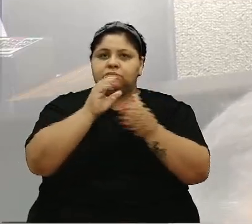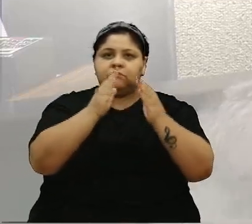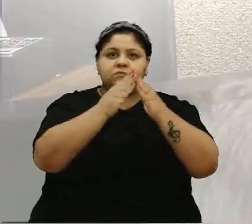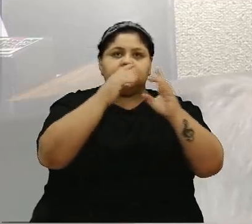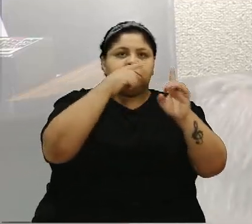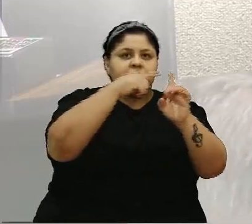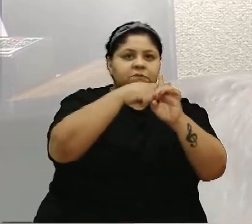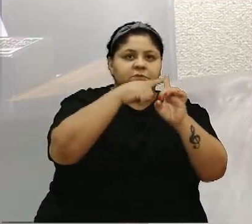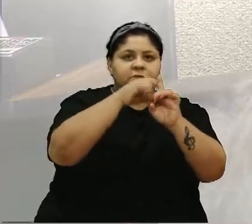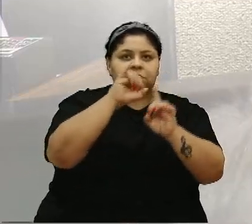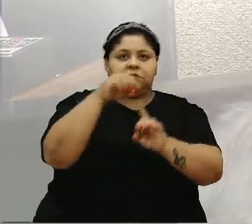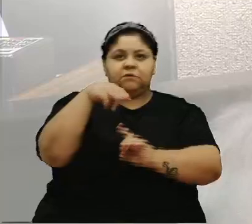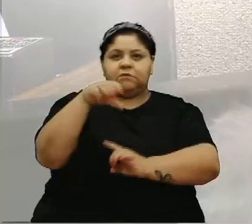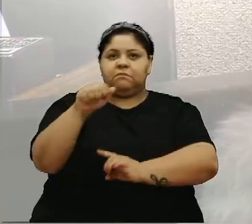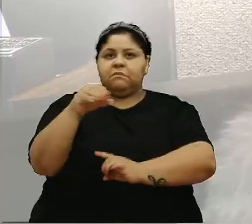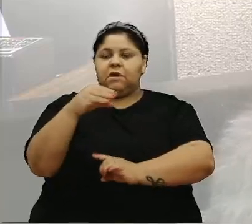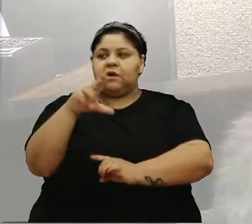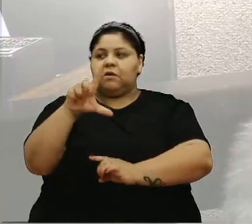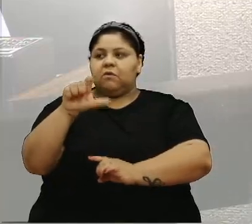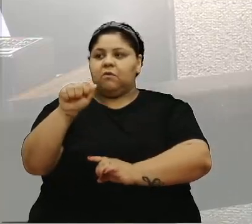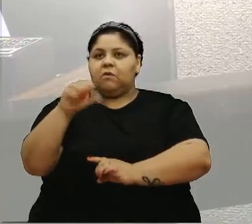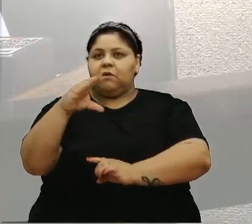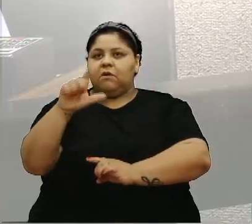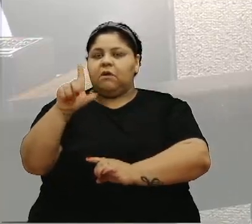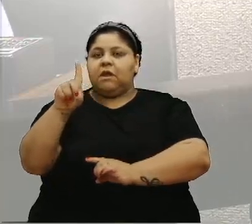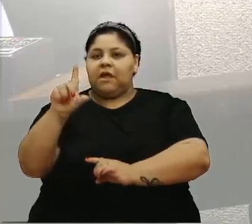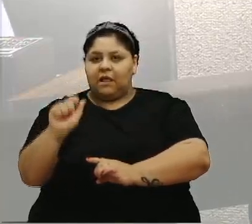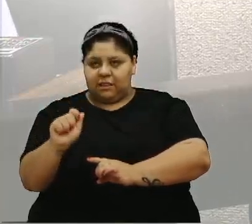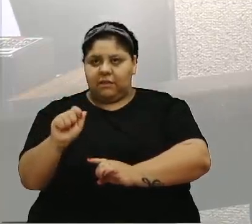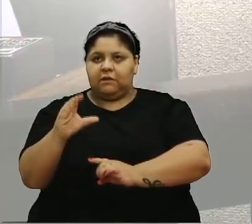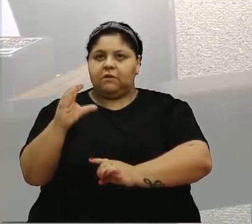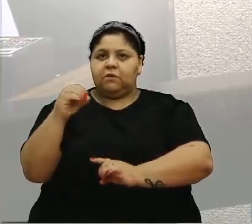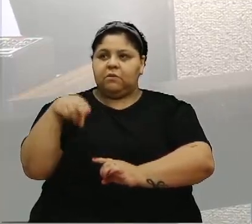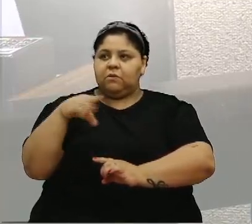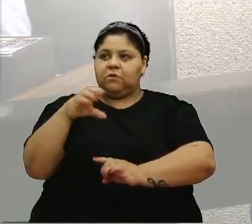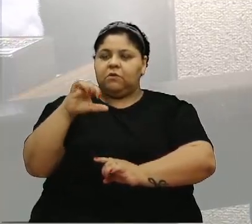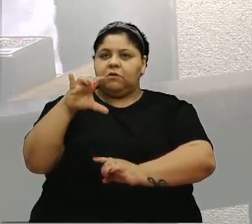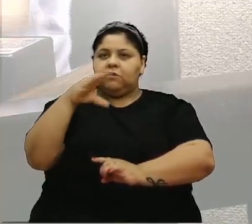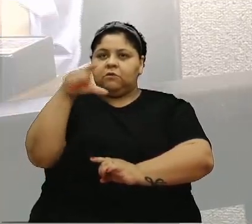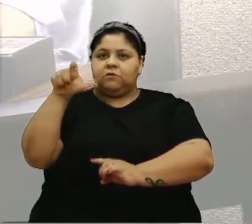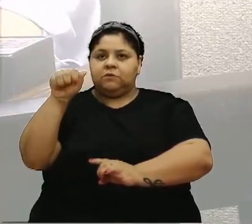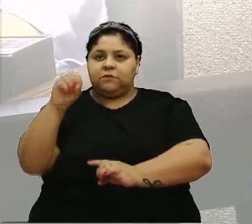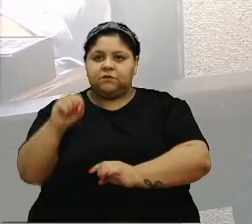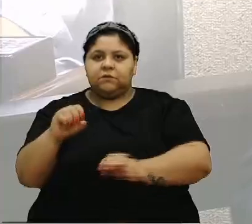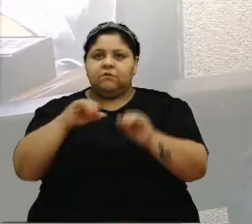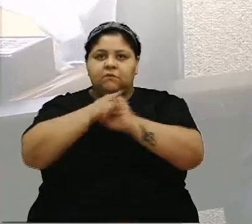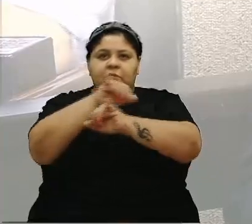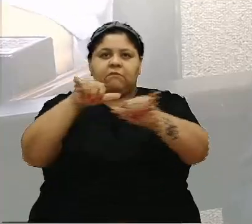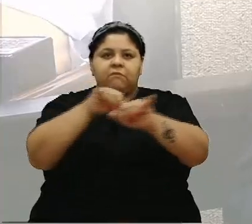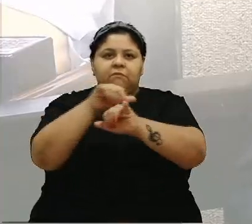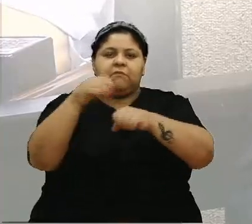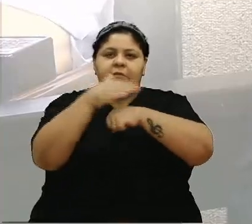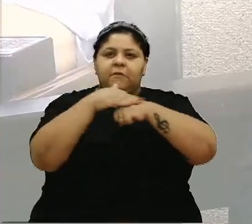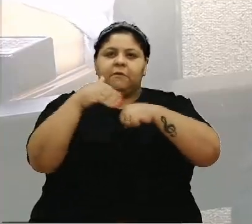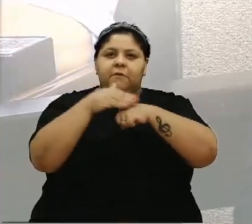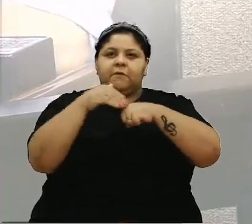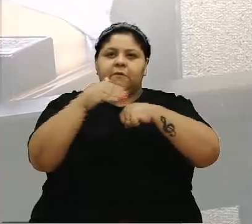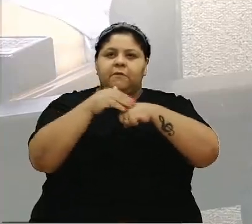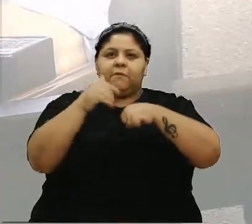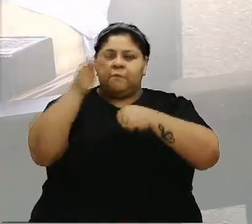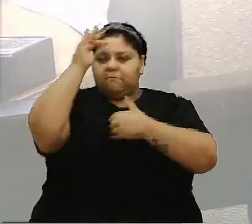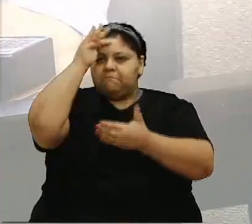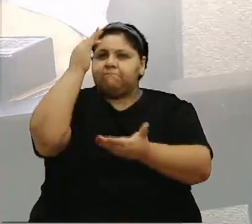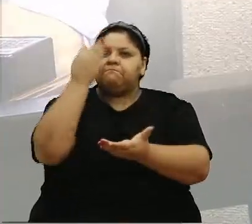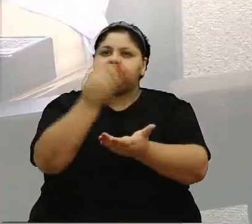Conceição, e em diversas campanhas da fraternidade e benemerência, muito devota na